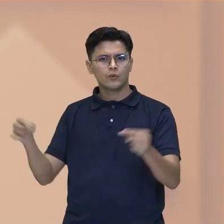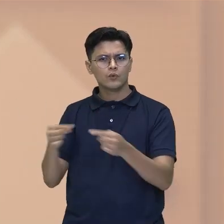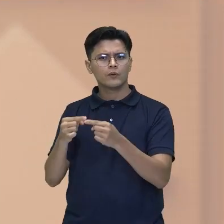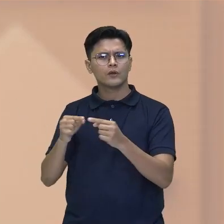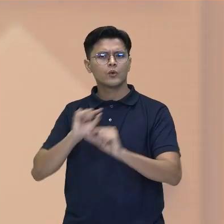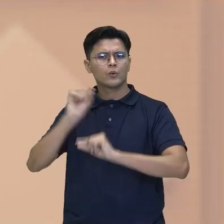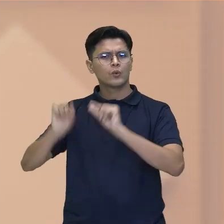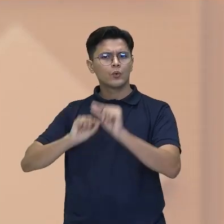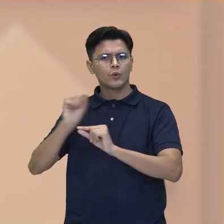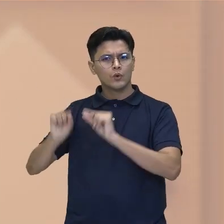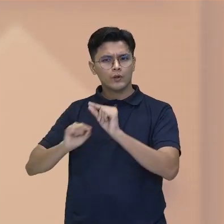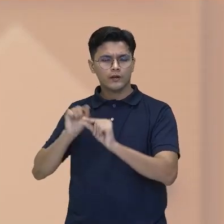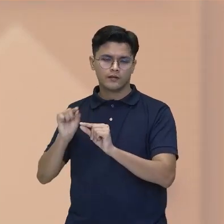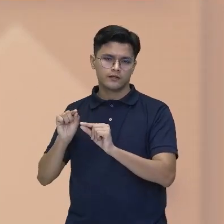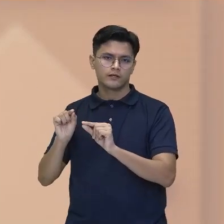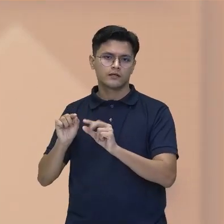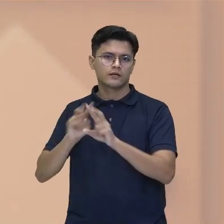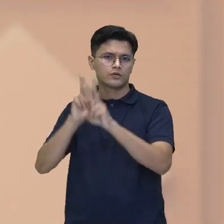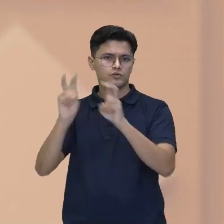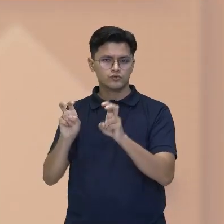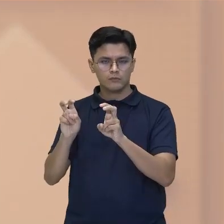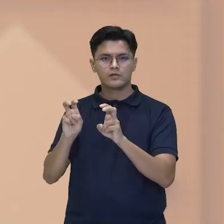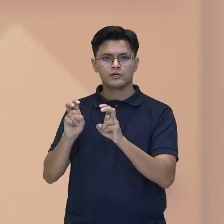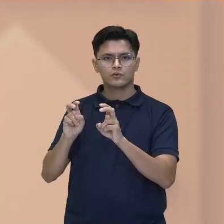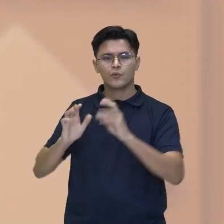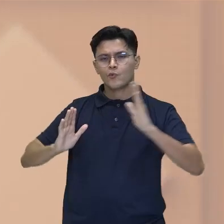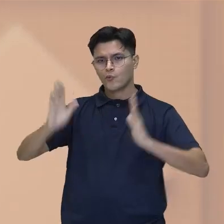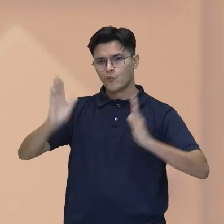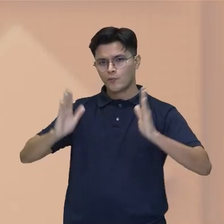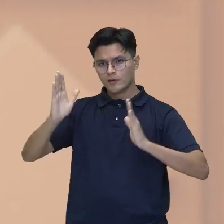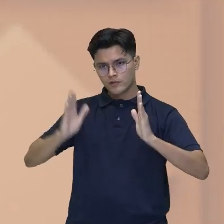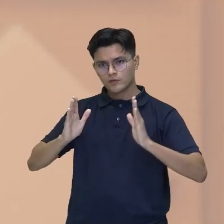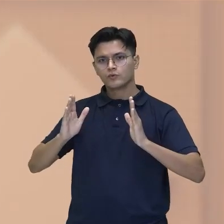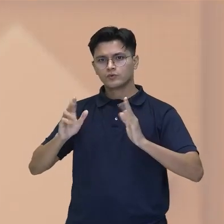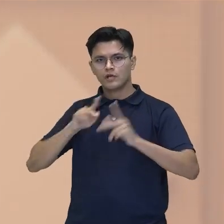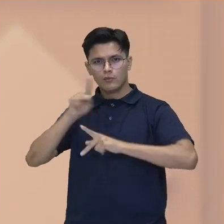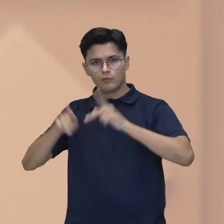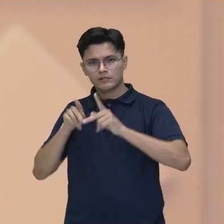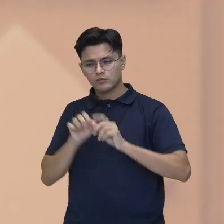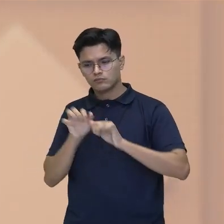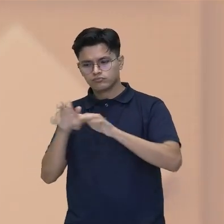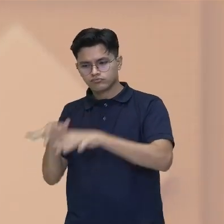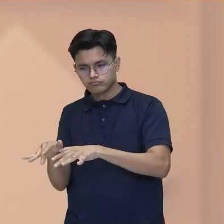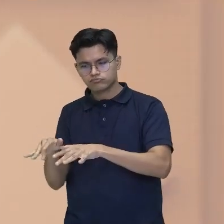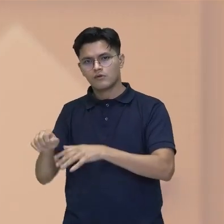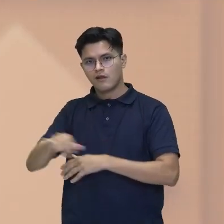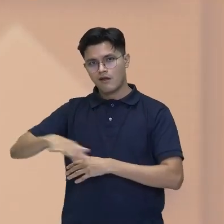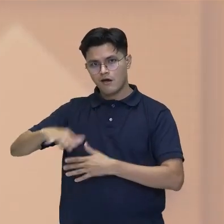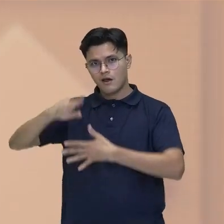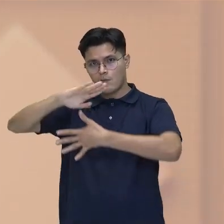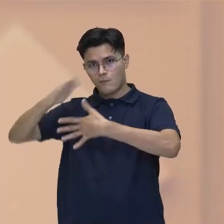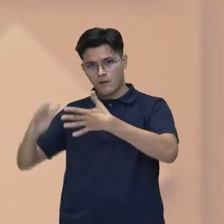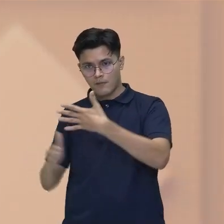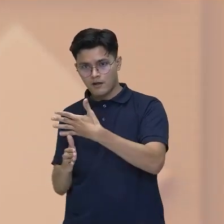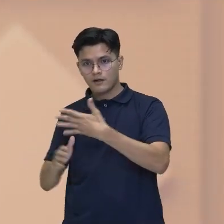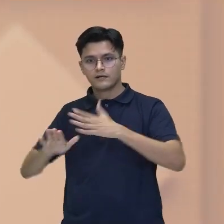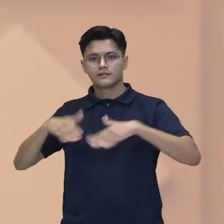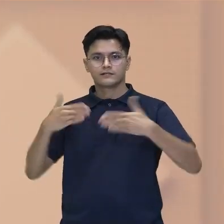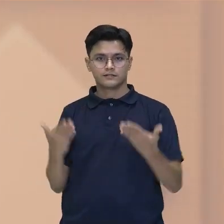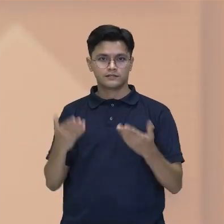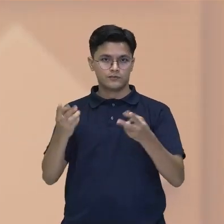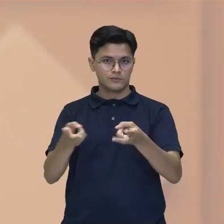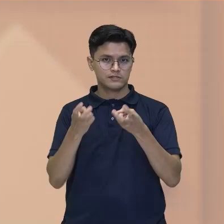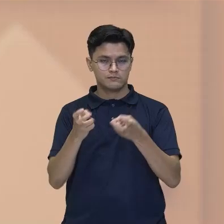questão, né, da ocupação do bioma da Mata Atlântica. Então, a gente verifica aí que na